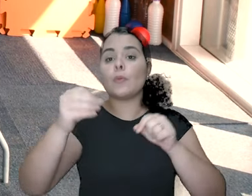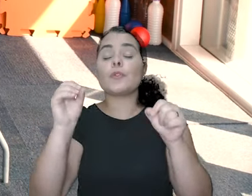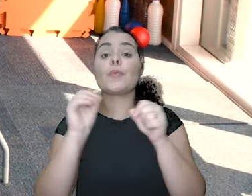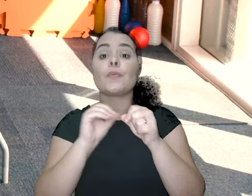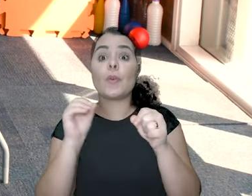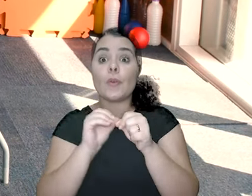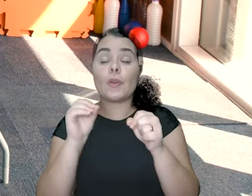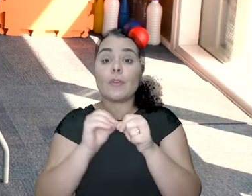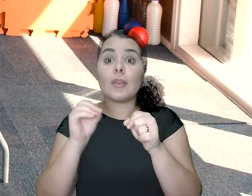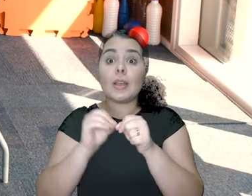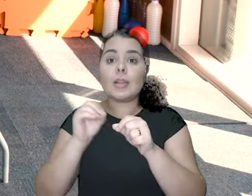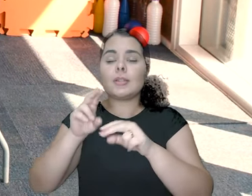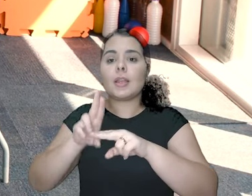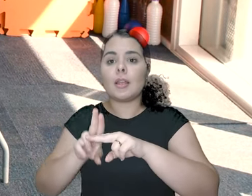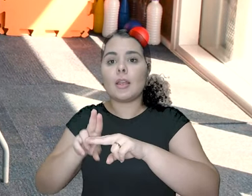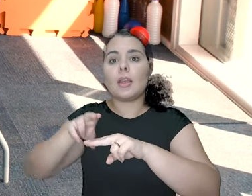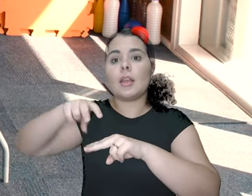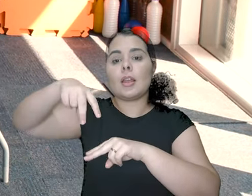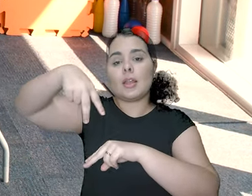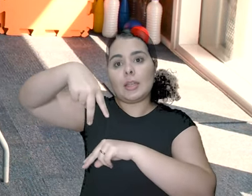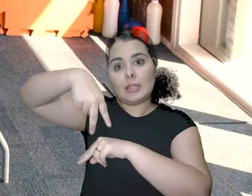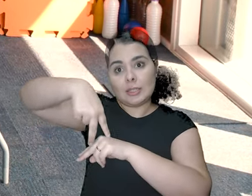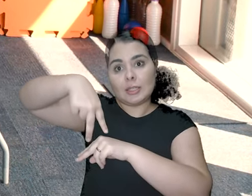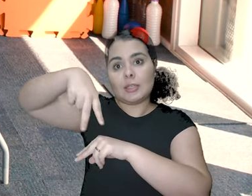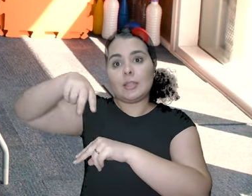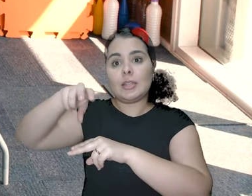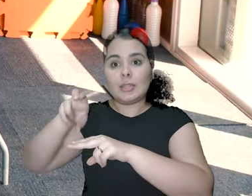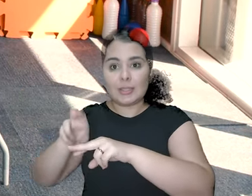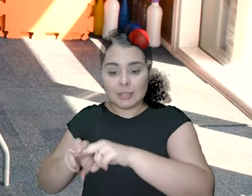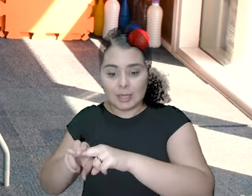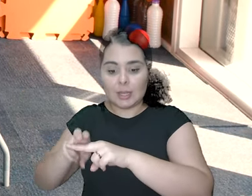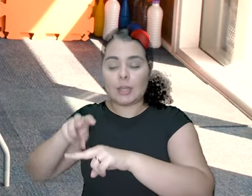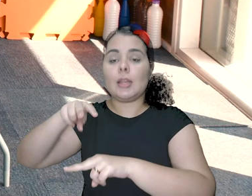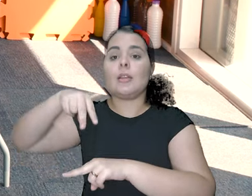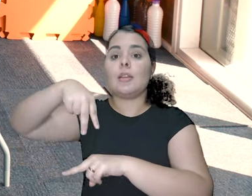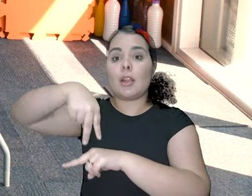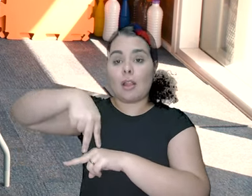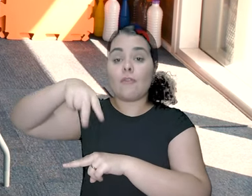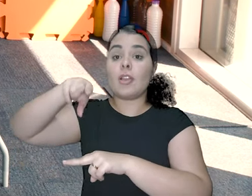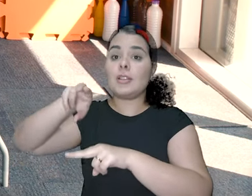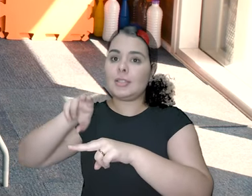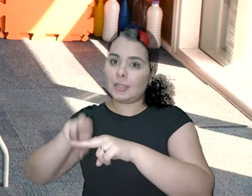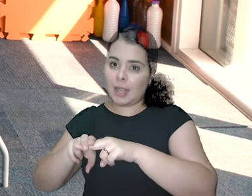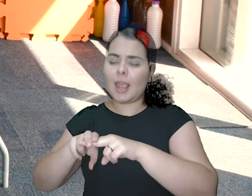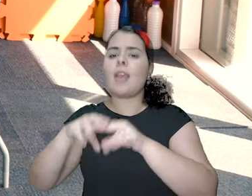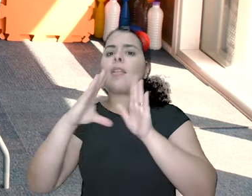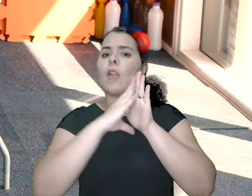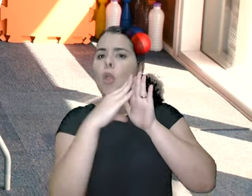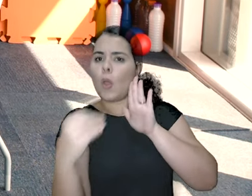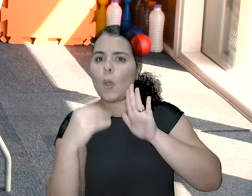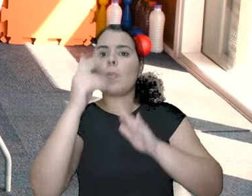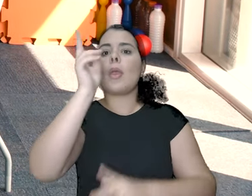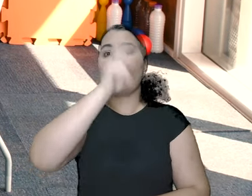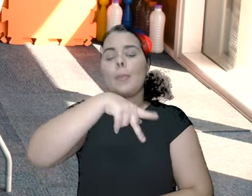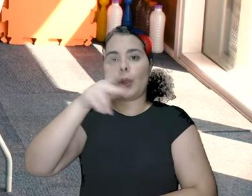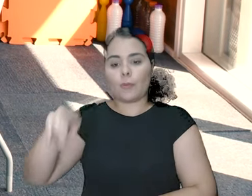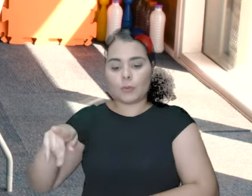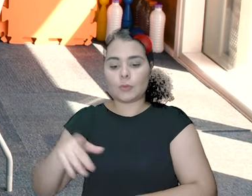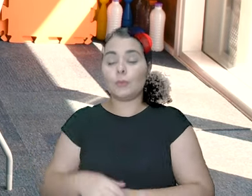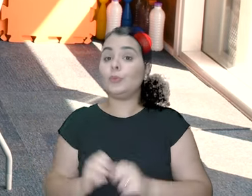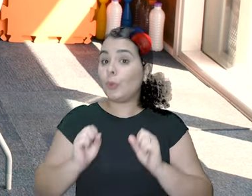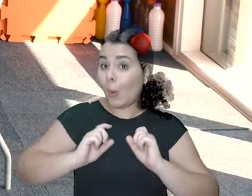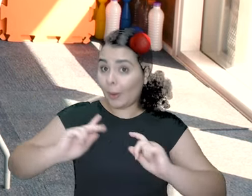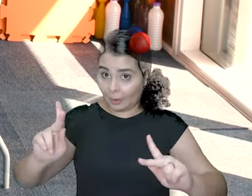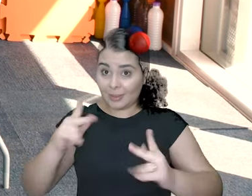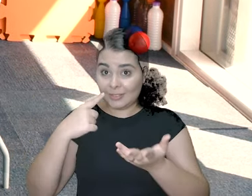é o levanta e desce da cadeira. braços à frente do corpo, subiu e